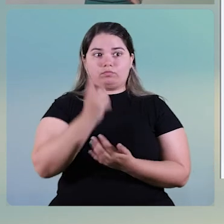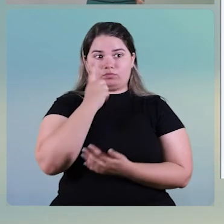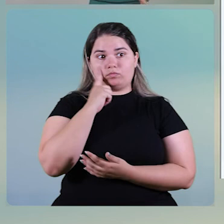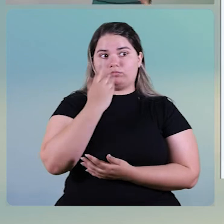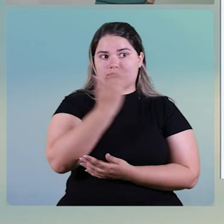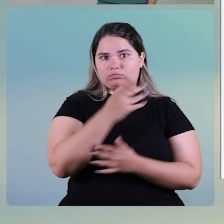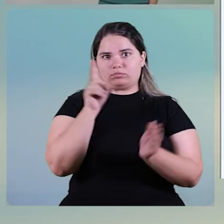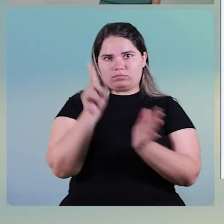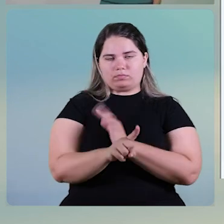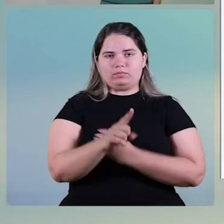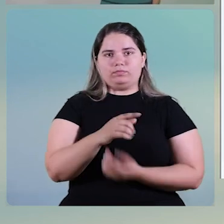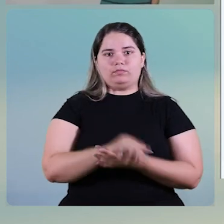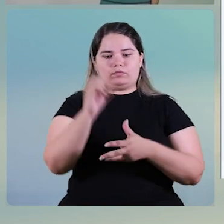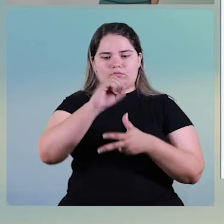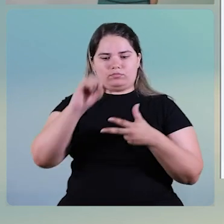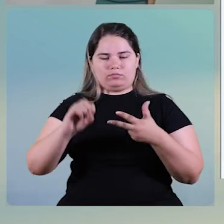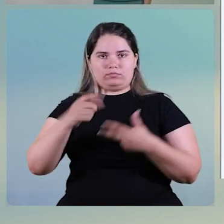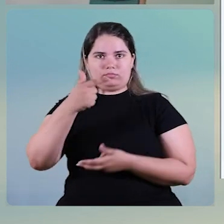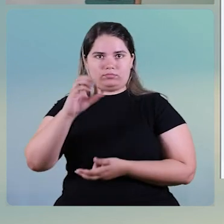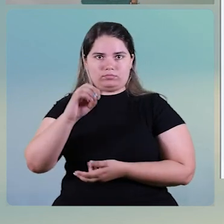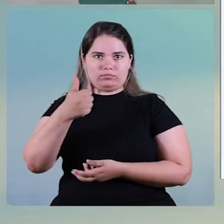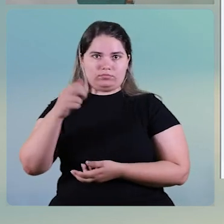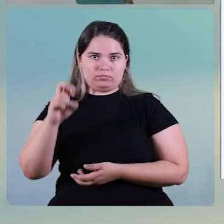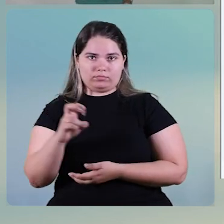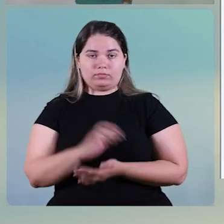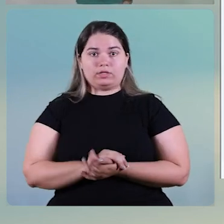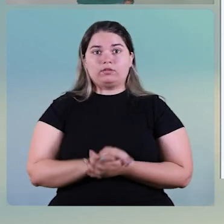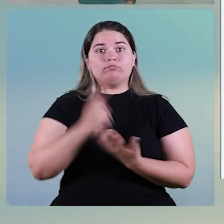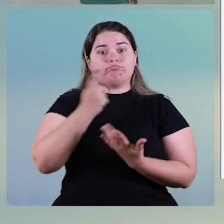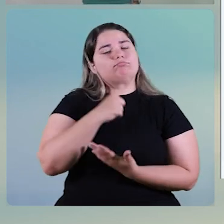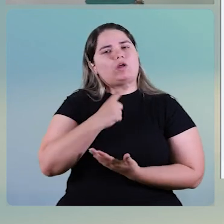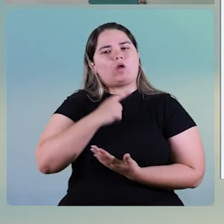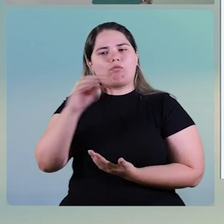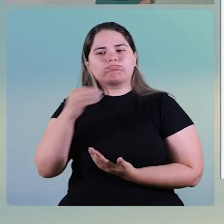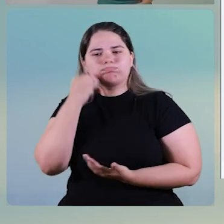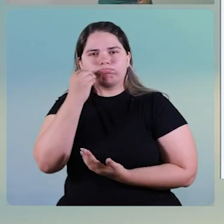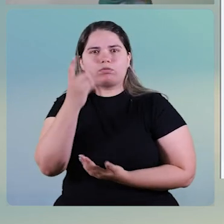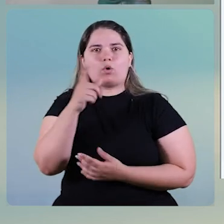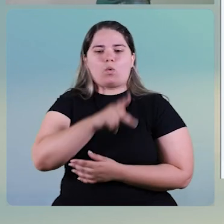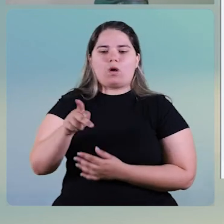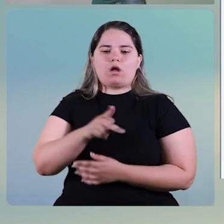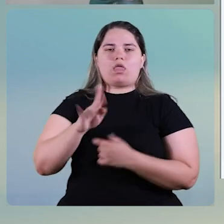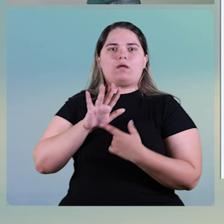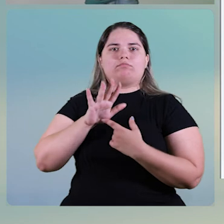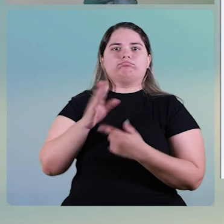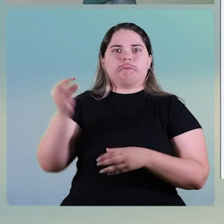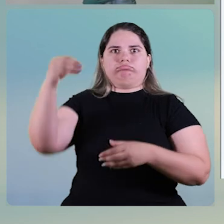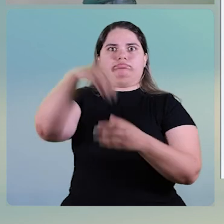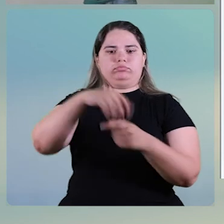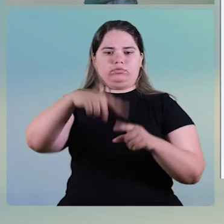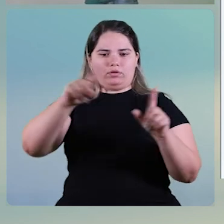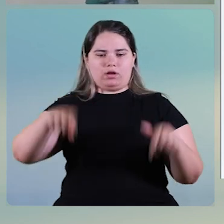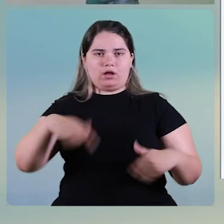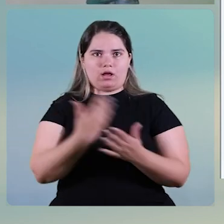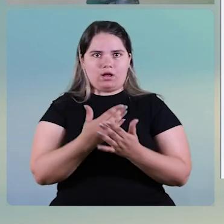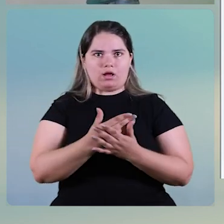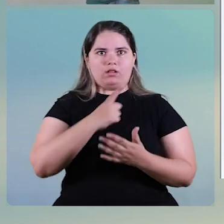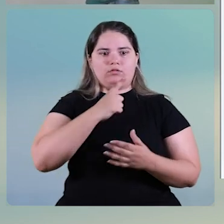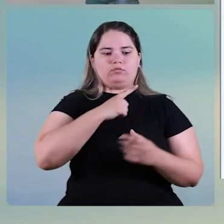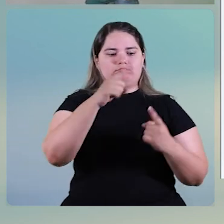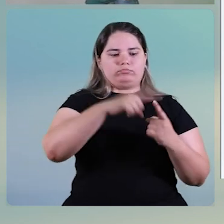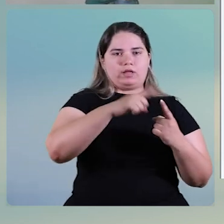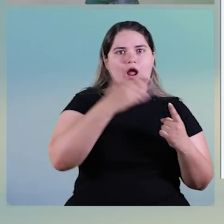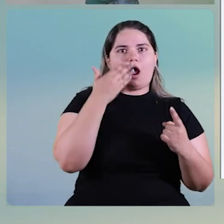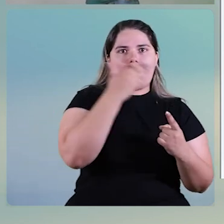questão, Enem 2015. Em um experimento, o professor levou para a sala de aula um saco de arroz,